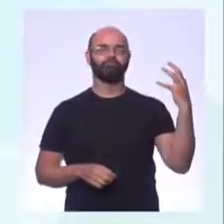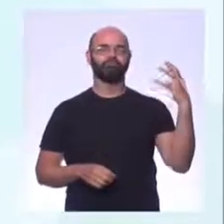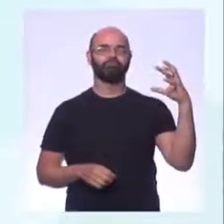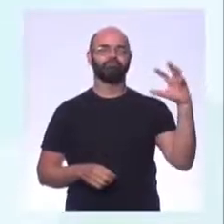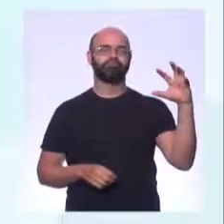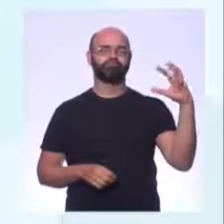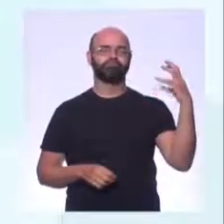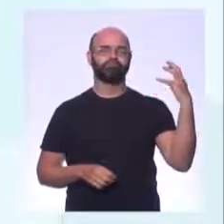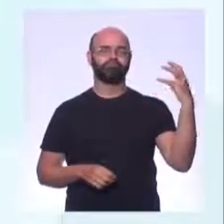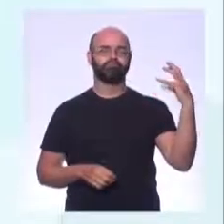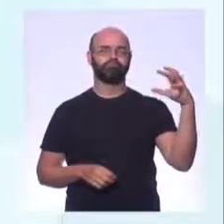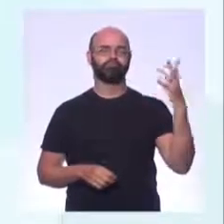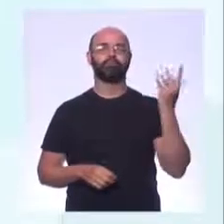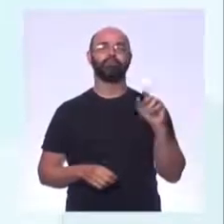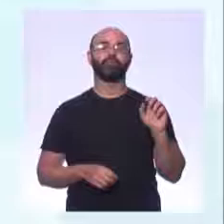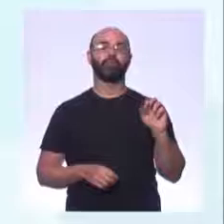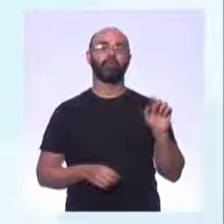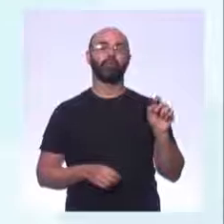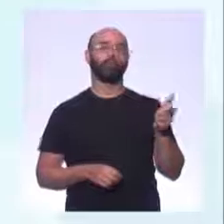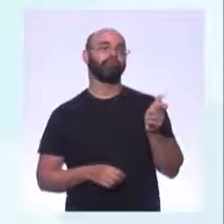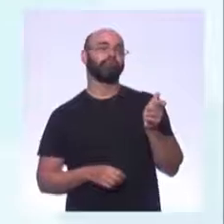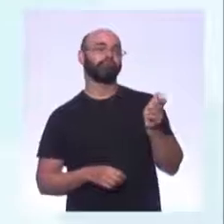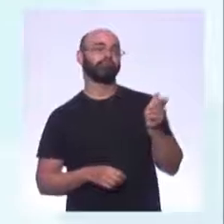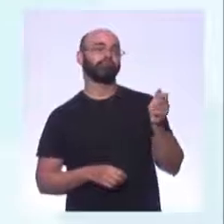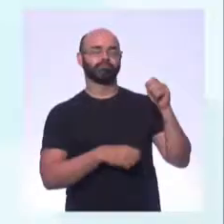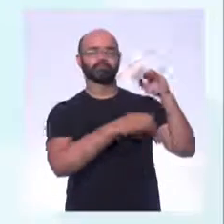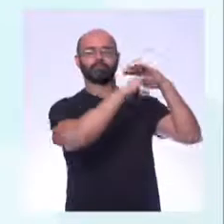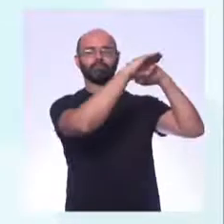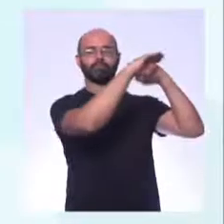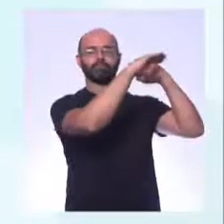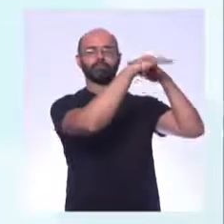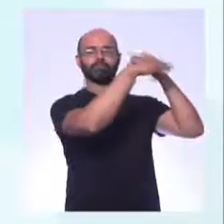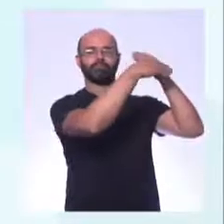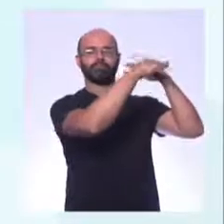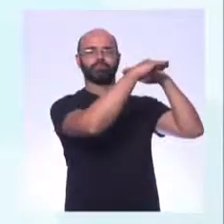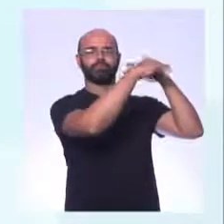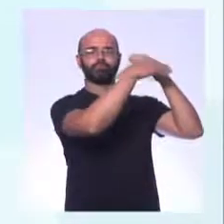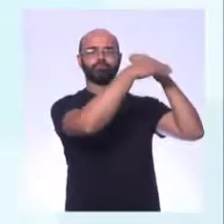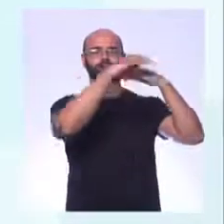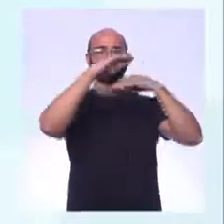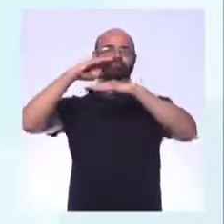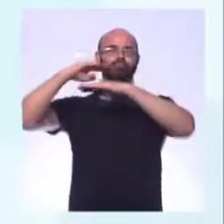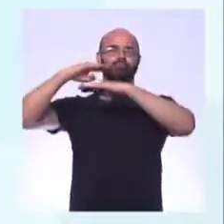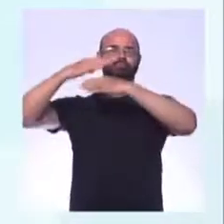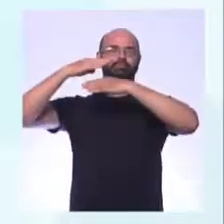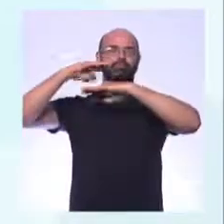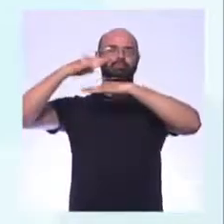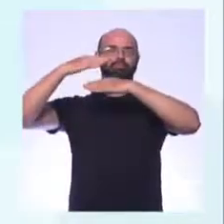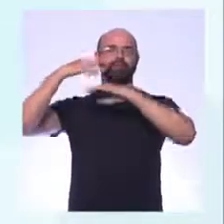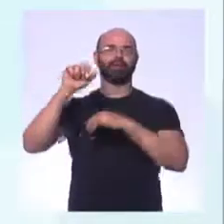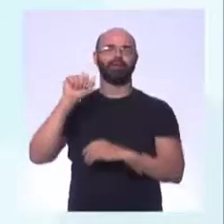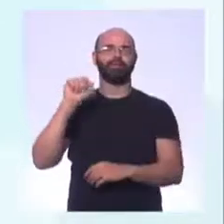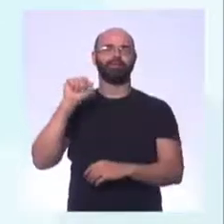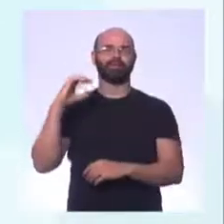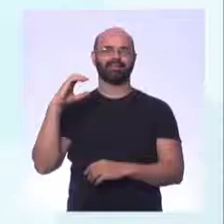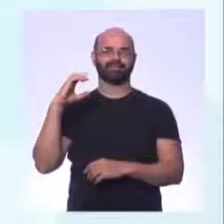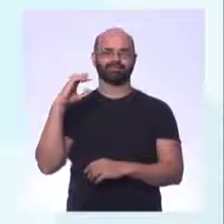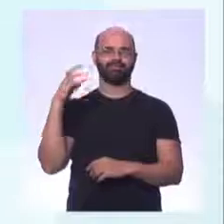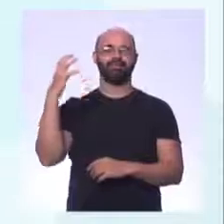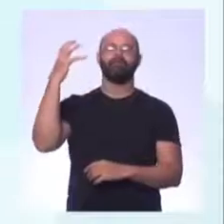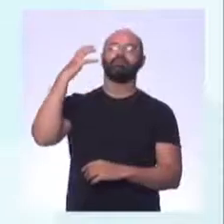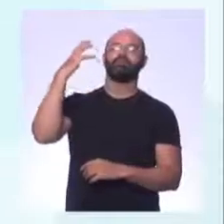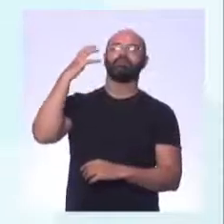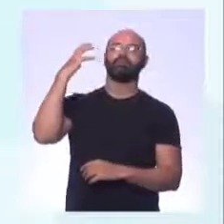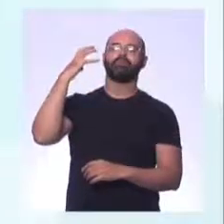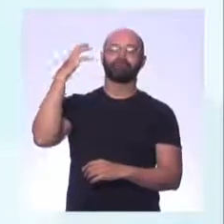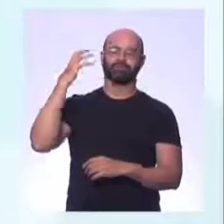ar-condicionado, especialmente nesses dias em que se faz muito calor. Nós ligamos o computador, nós carregamos o